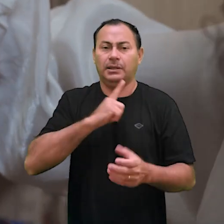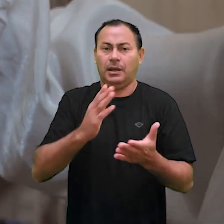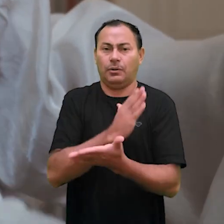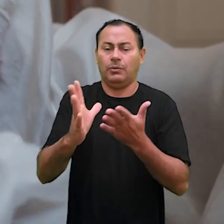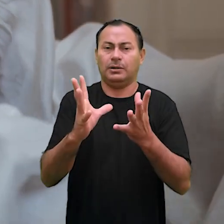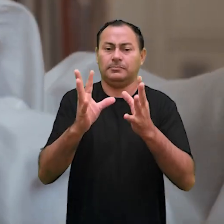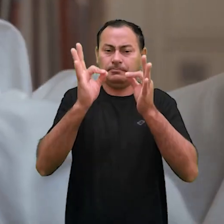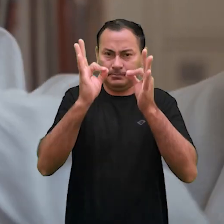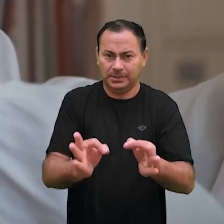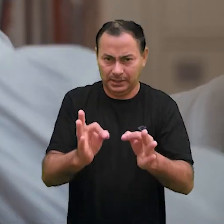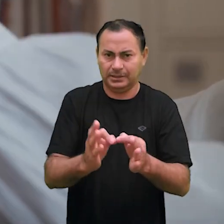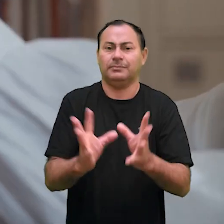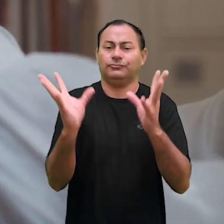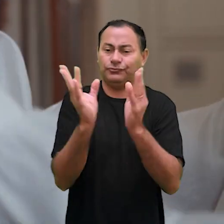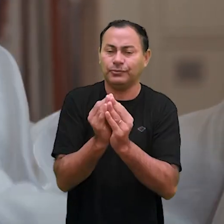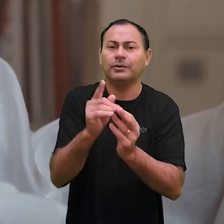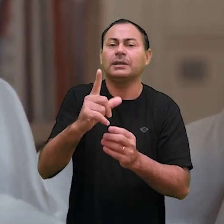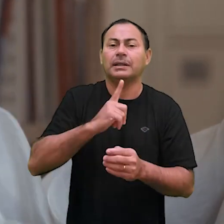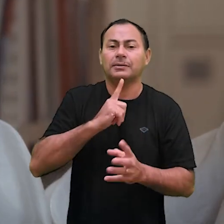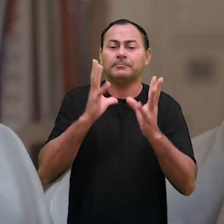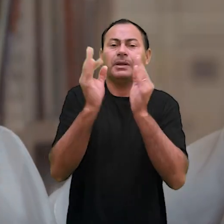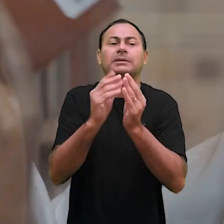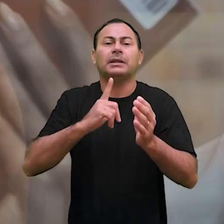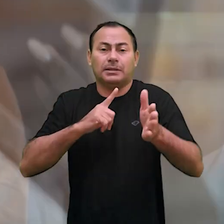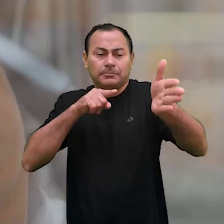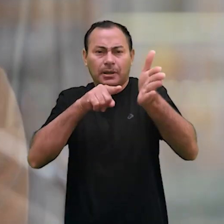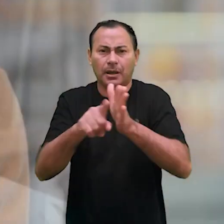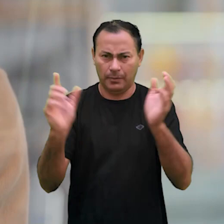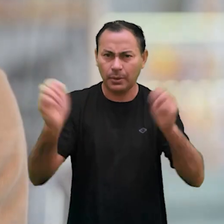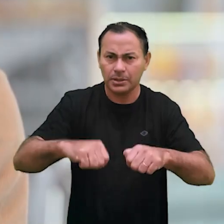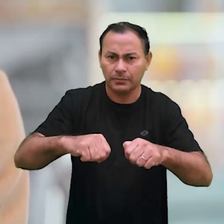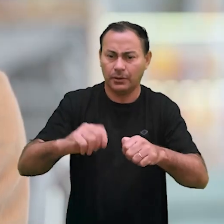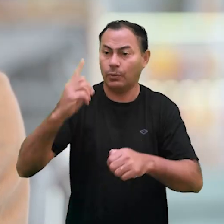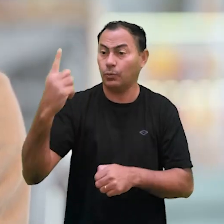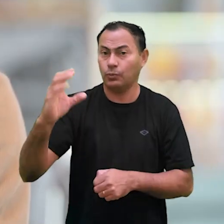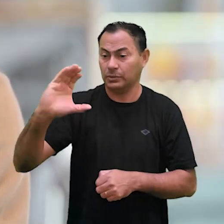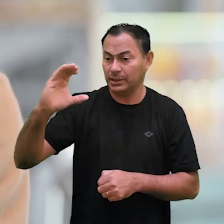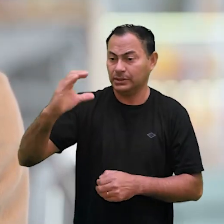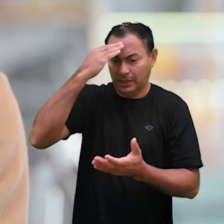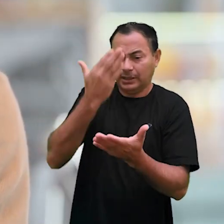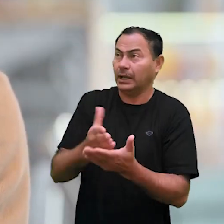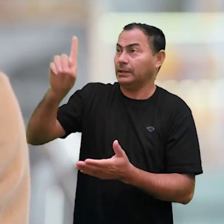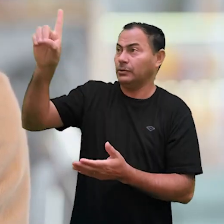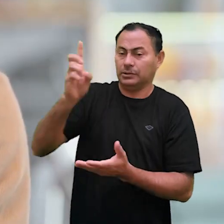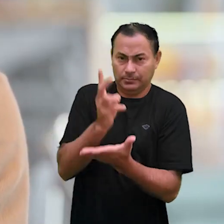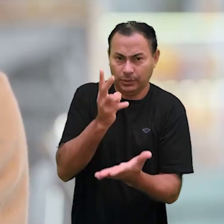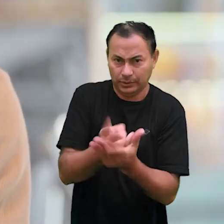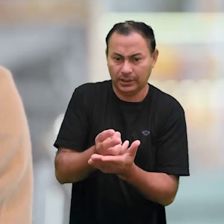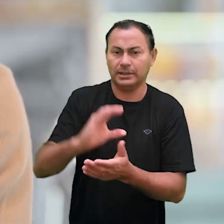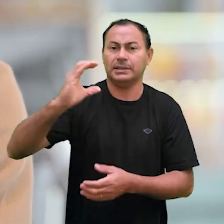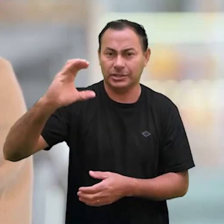próprio os define, você pode chegar a algumas conclusões. Você vai acabar chegando a essa pergunta: será possível um cientista crer